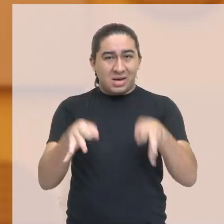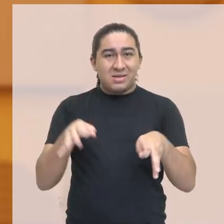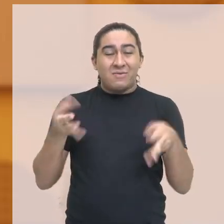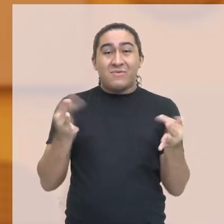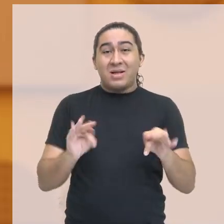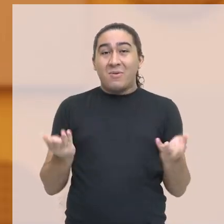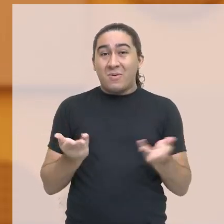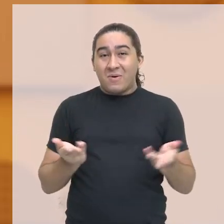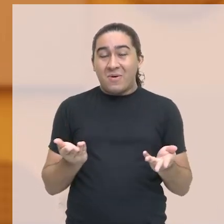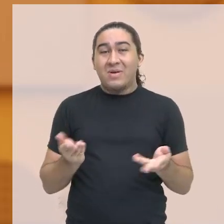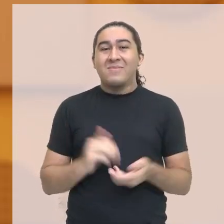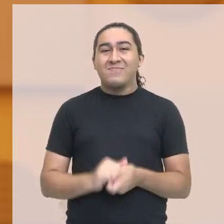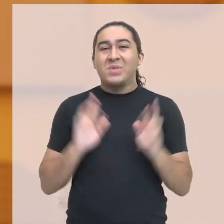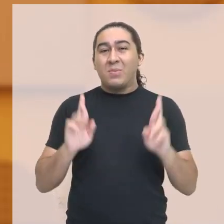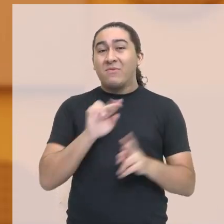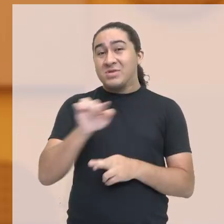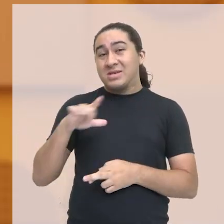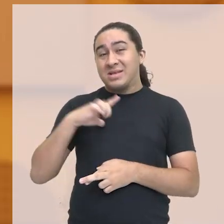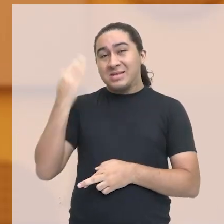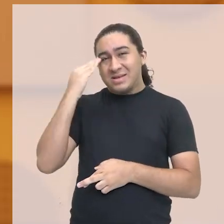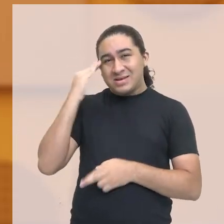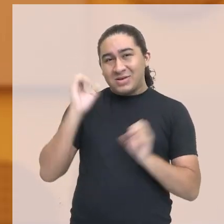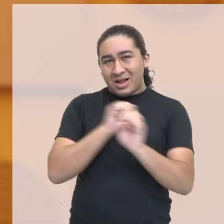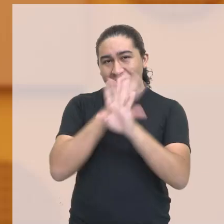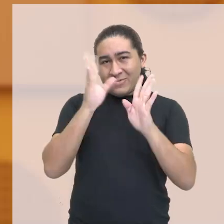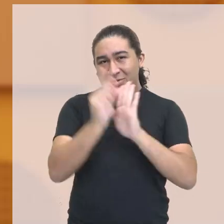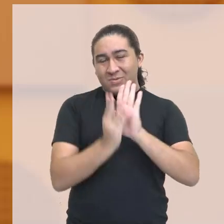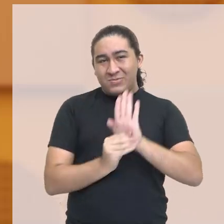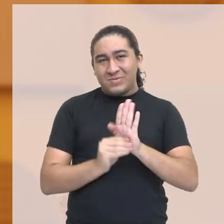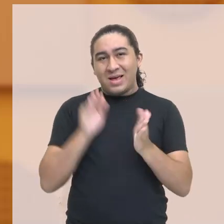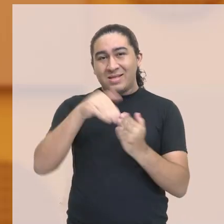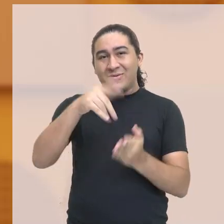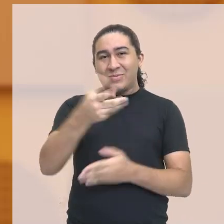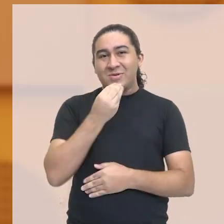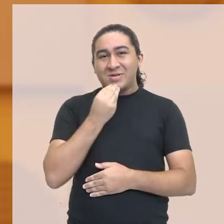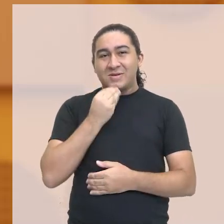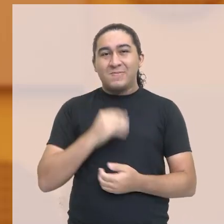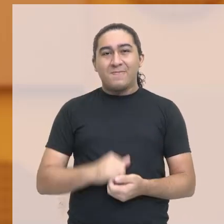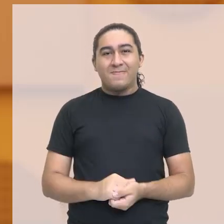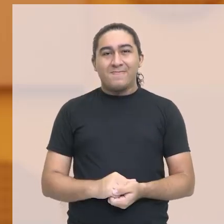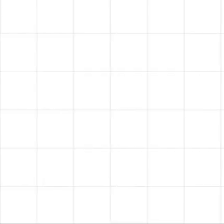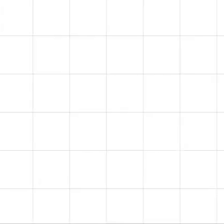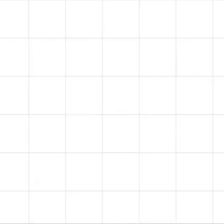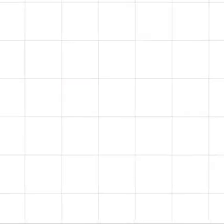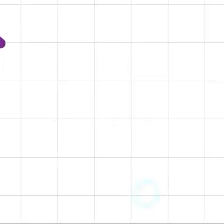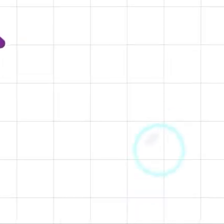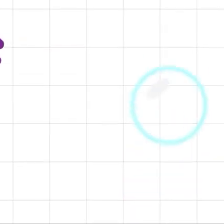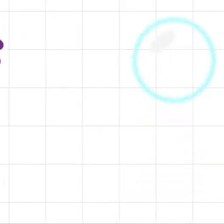e nós encerramos por aqui e espero que vocês tenham compreendido o conteúdo. Até a próxima!